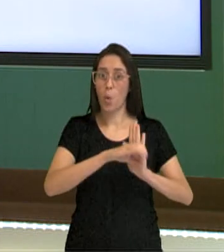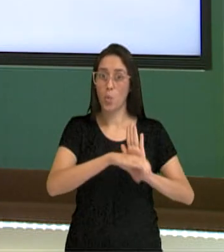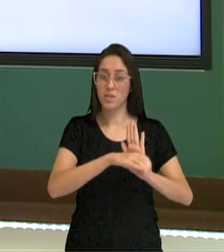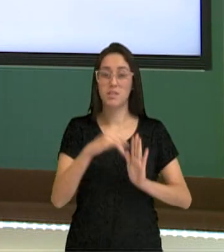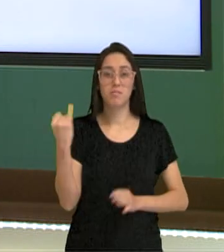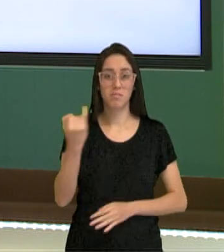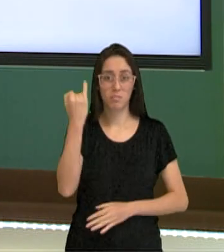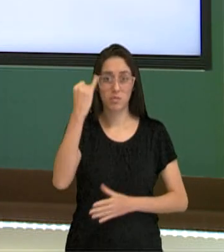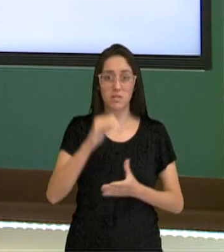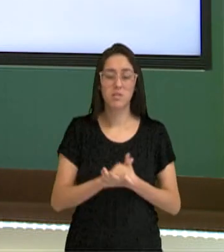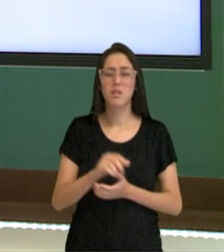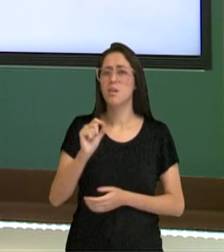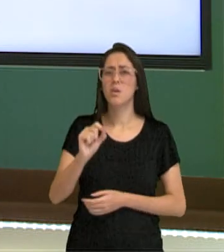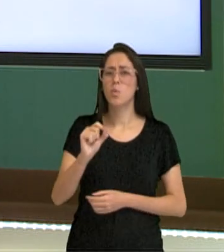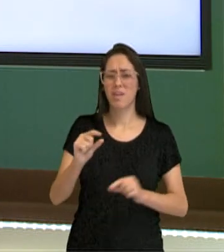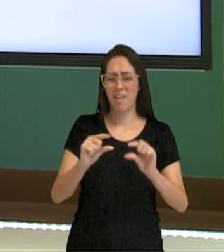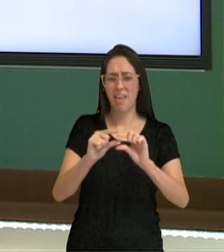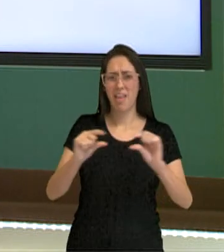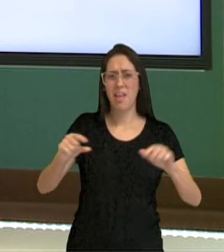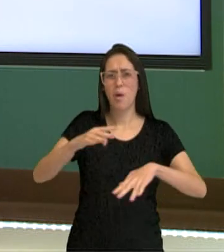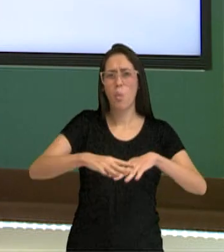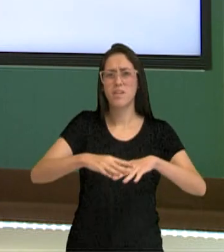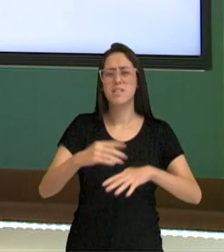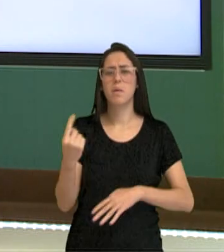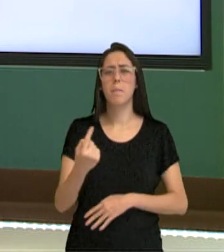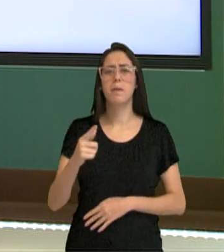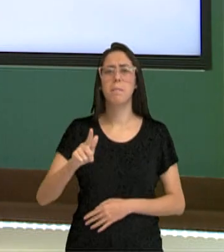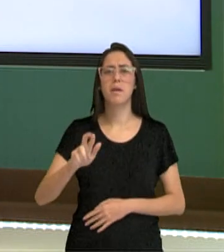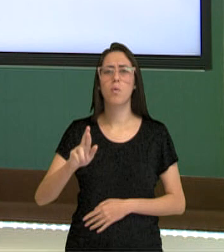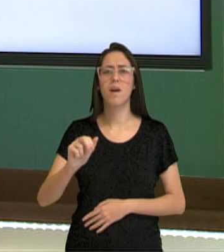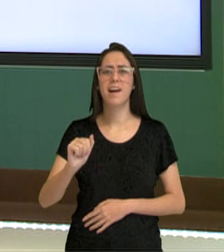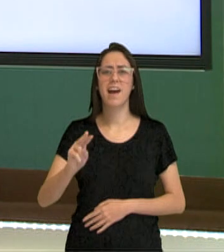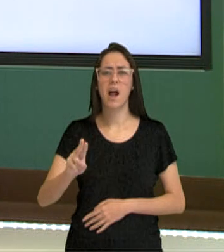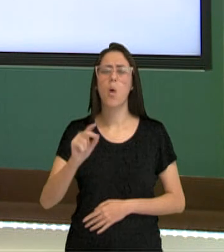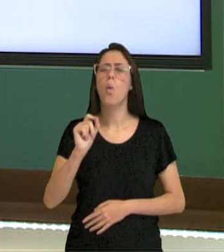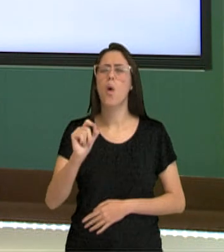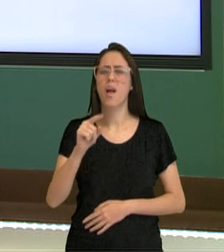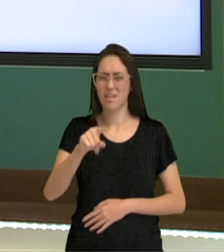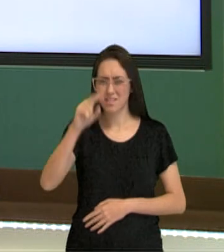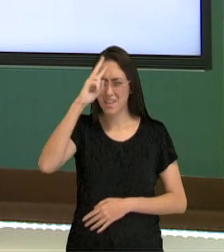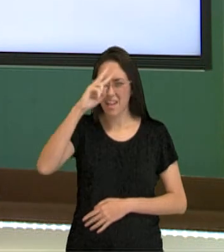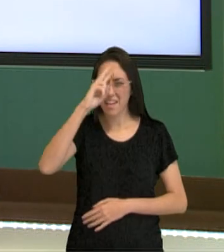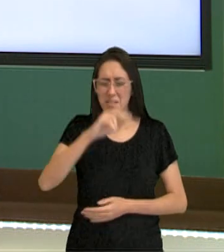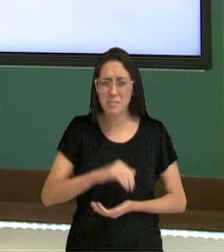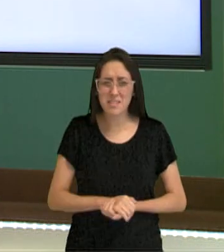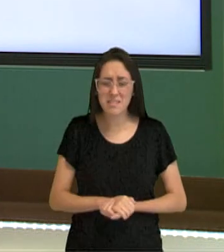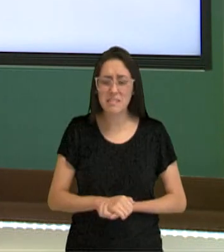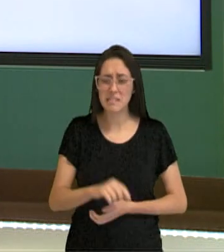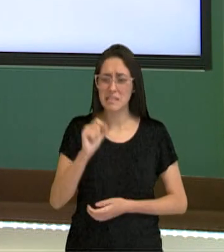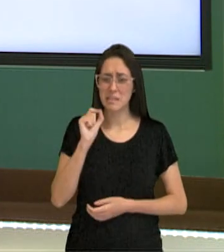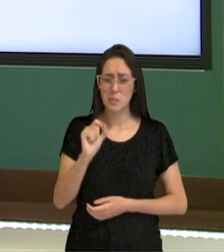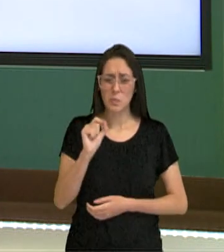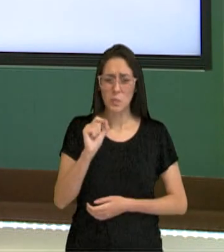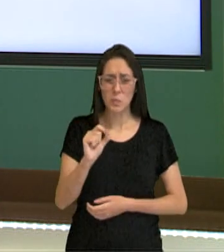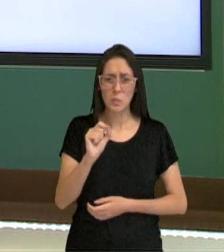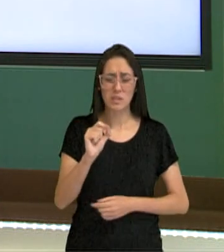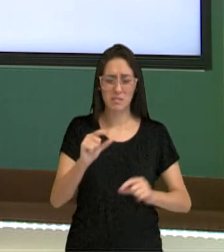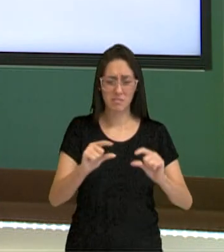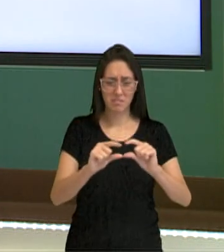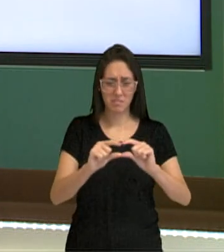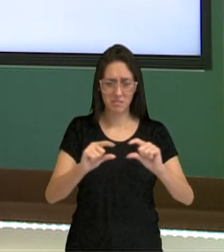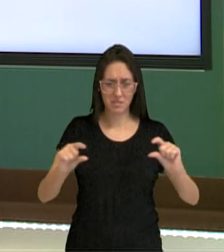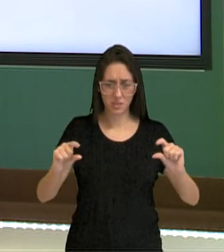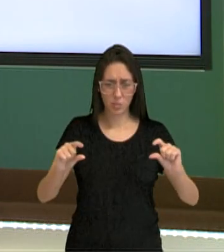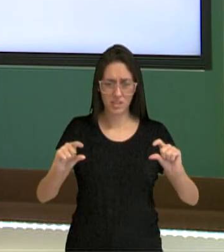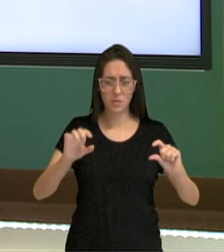o que é uma equação do primeiro grau. Você lembra disso? O que será que é uma equação, primeira equação,